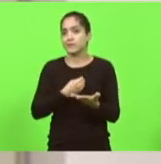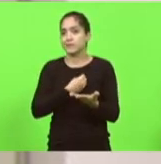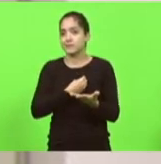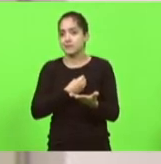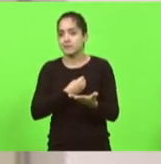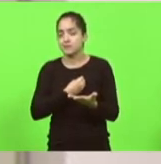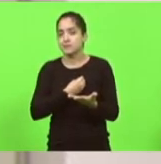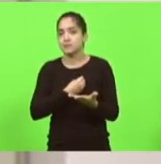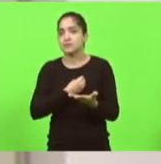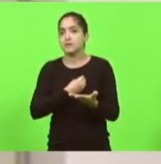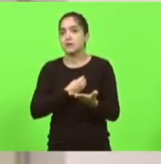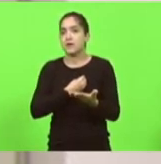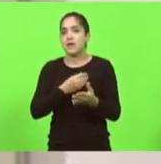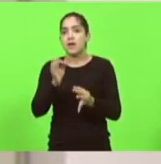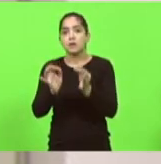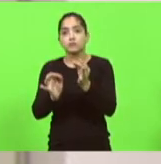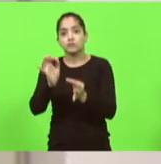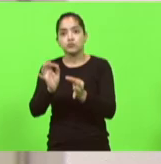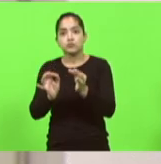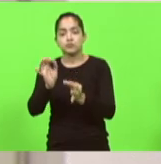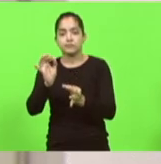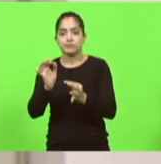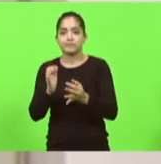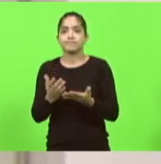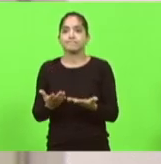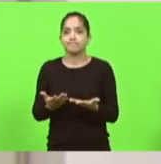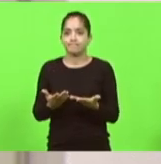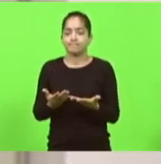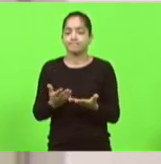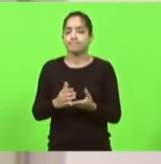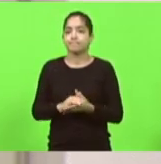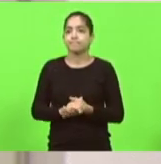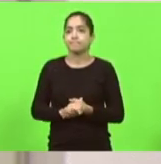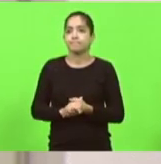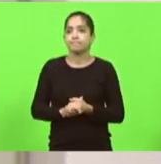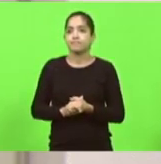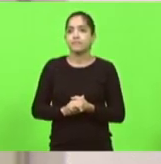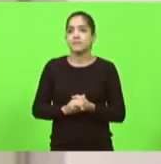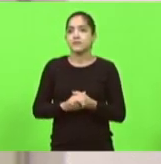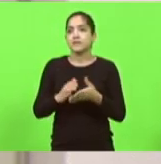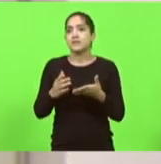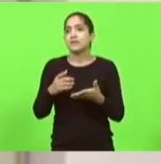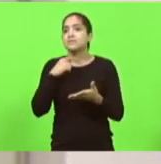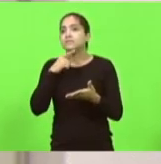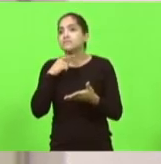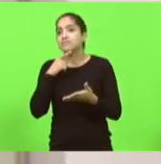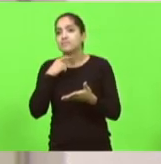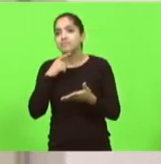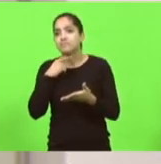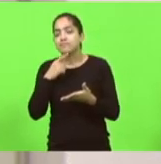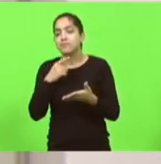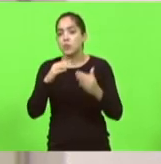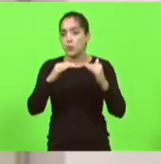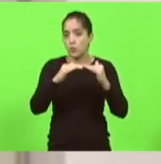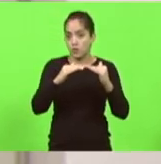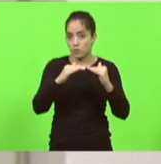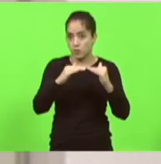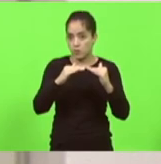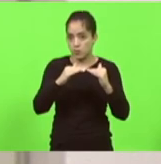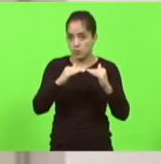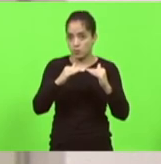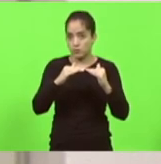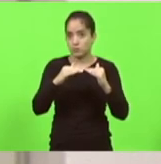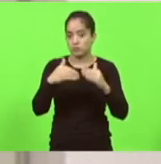plena. E isso era inviável de ser produzido, o acordo da